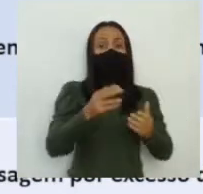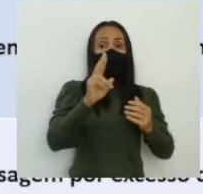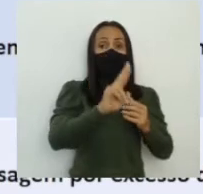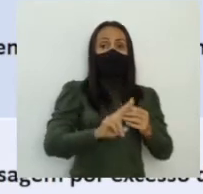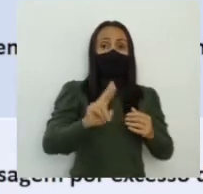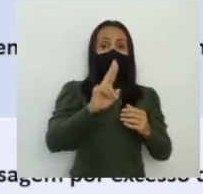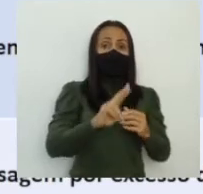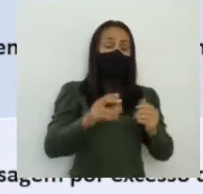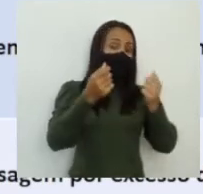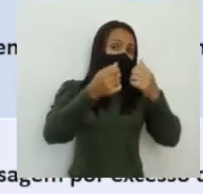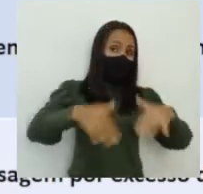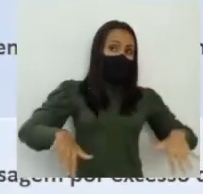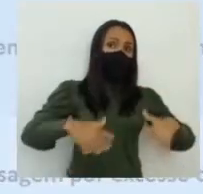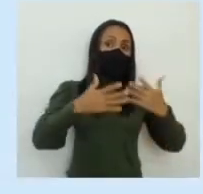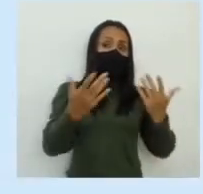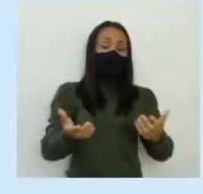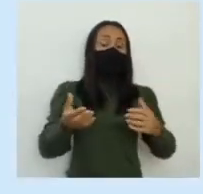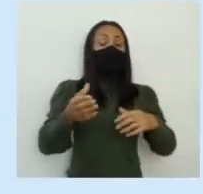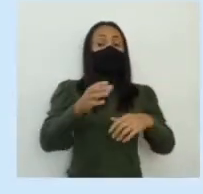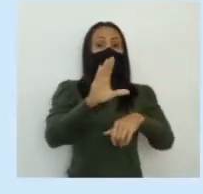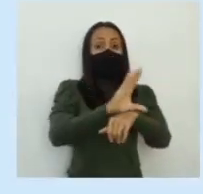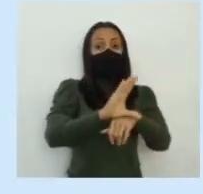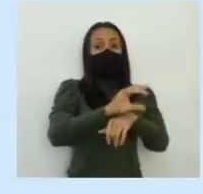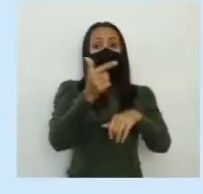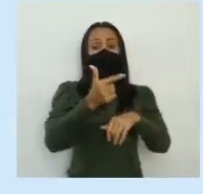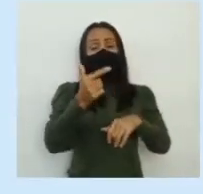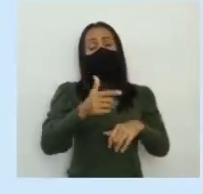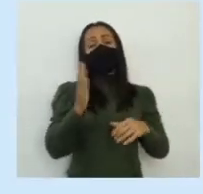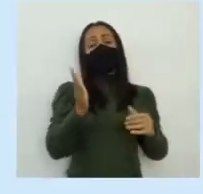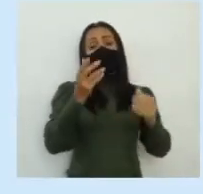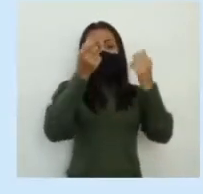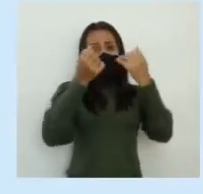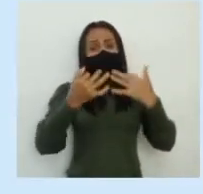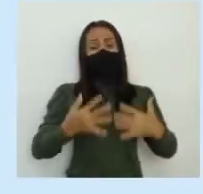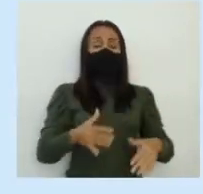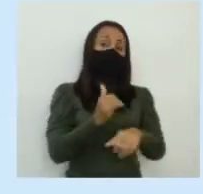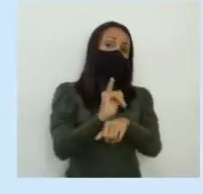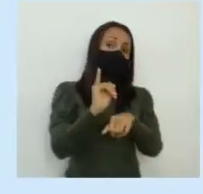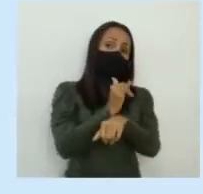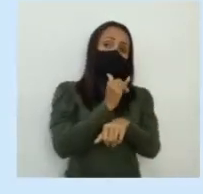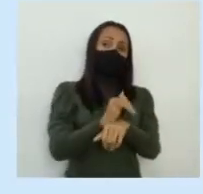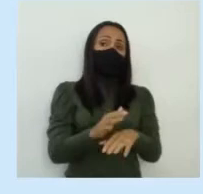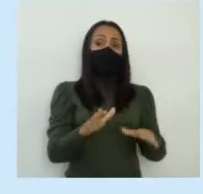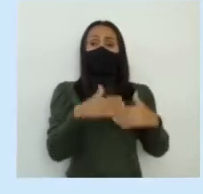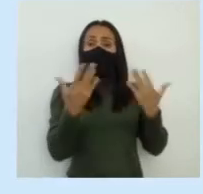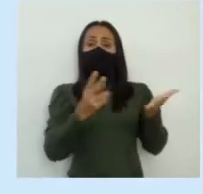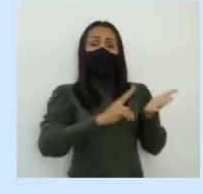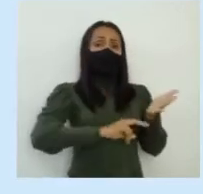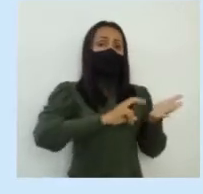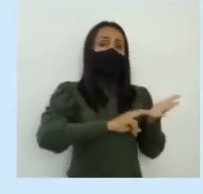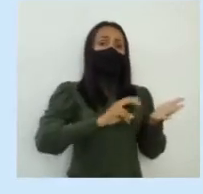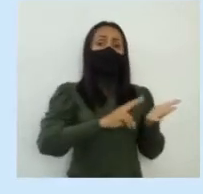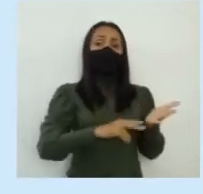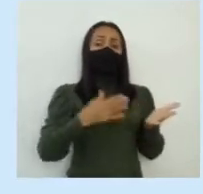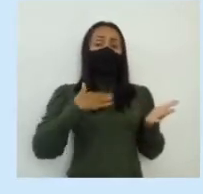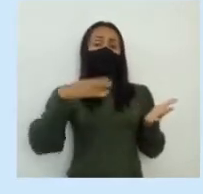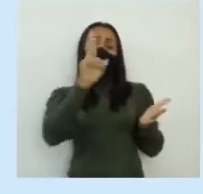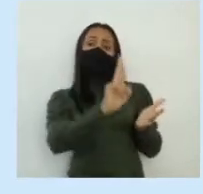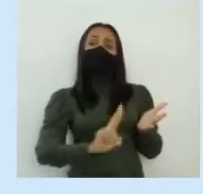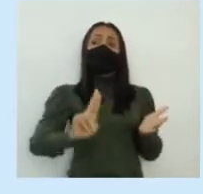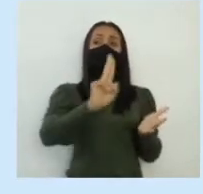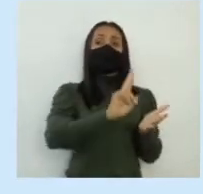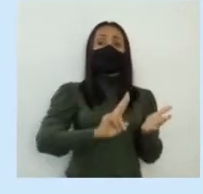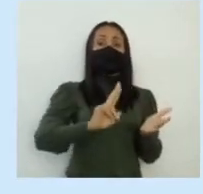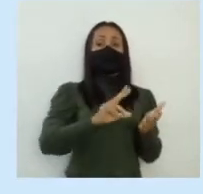na segunda competência eu falei um pouquinho sobre isso durante as estratégias. A gente tem que saber qual o vocabulário que a gente vai utilizar. A gente não vai